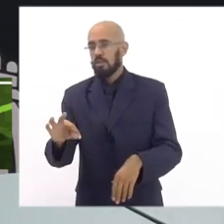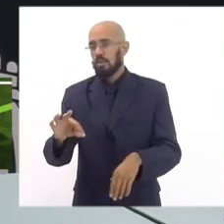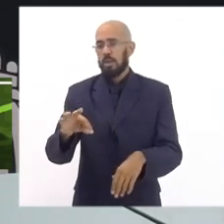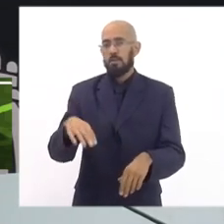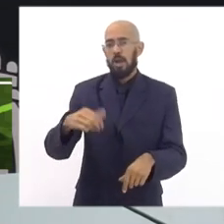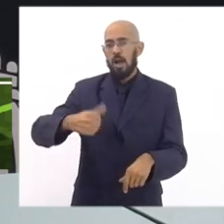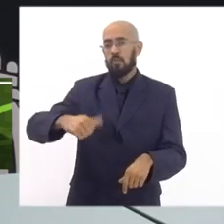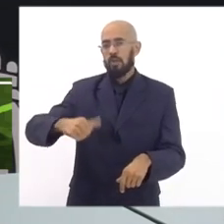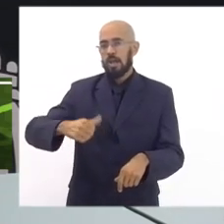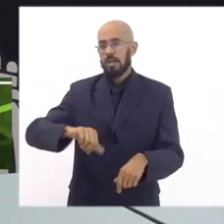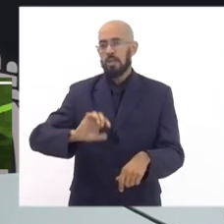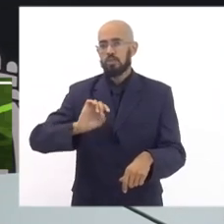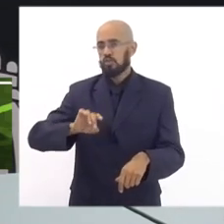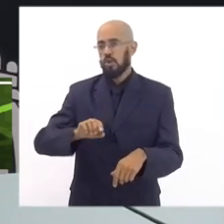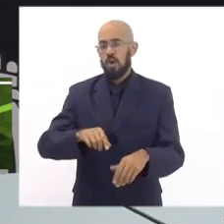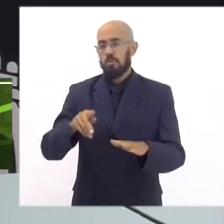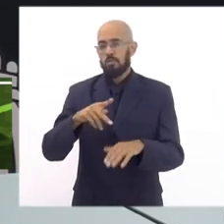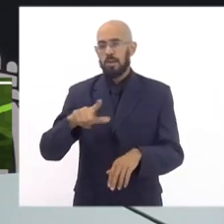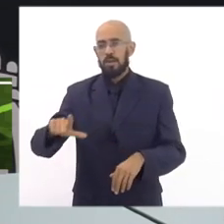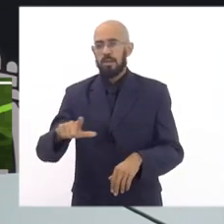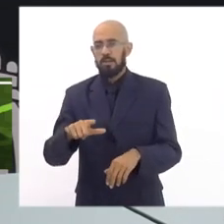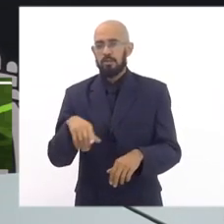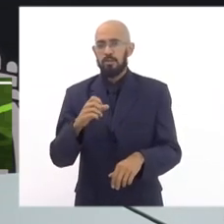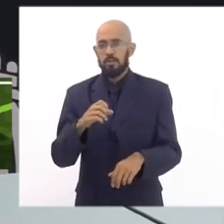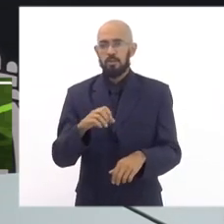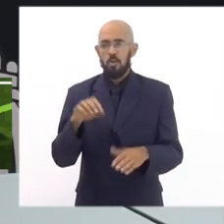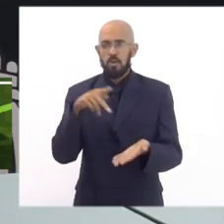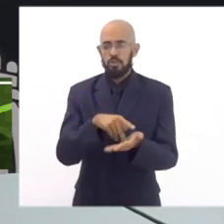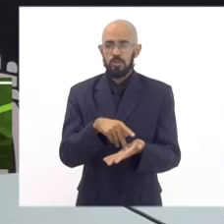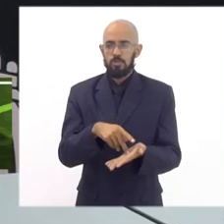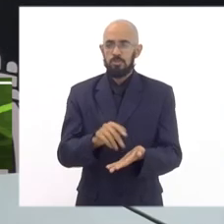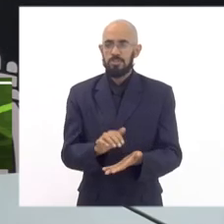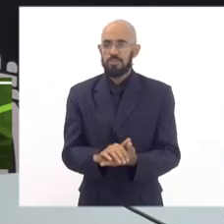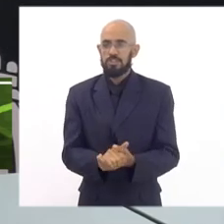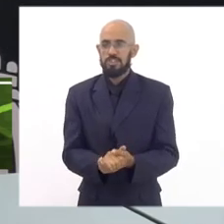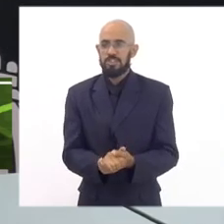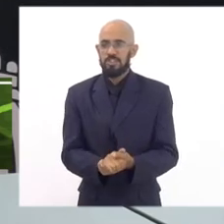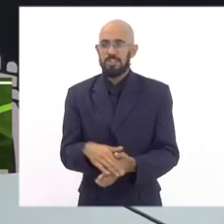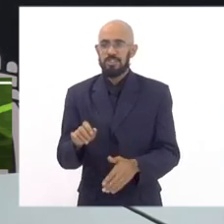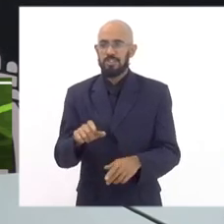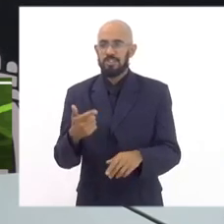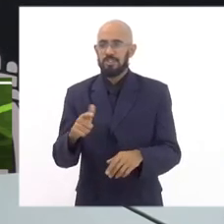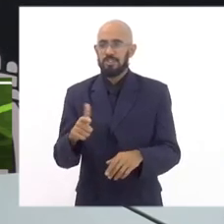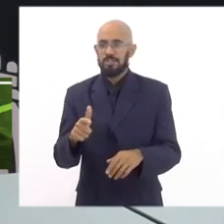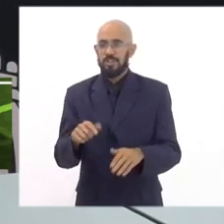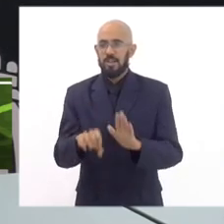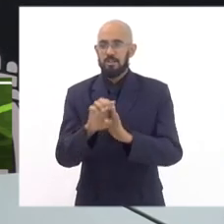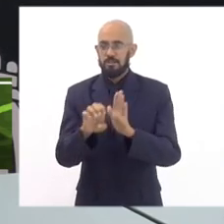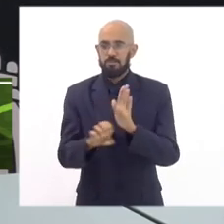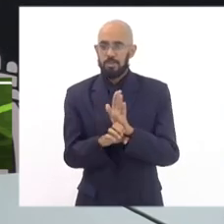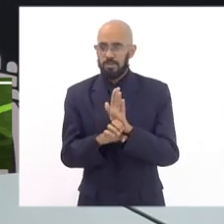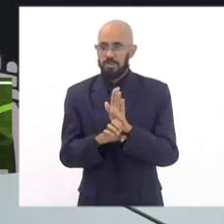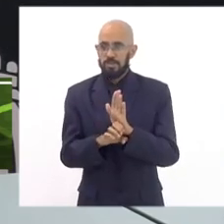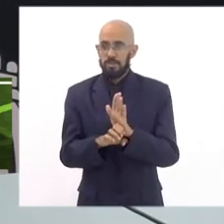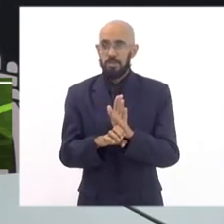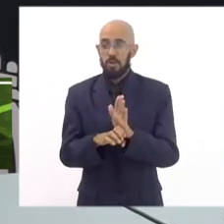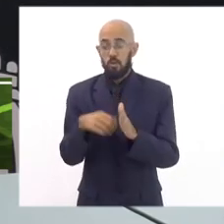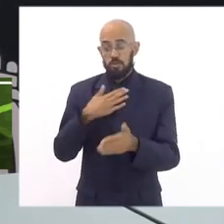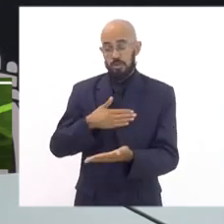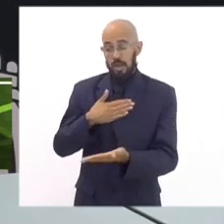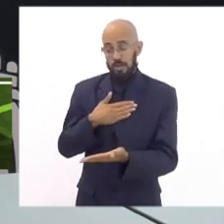analisa só o projeto original e não as emendas. Então, gostaria, quando o senhor fizesse a sua análise,